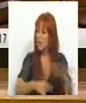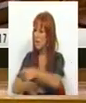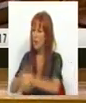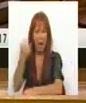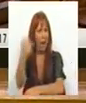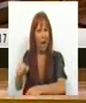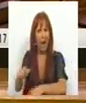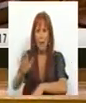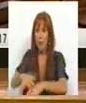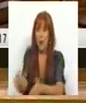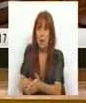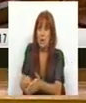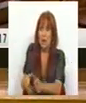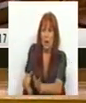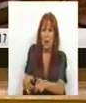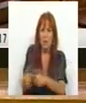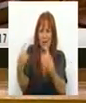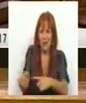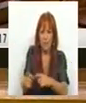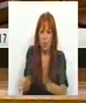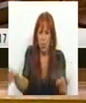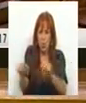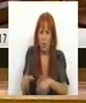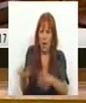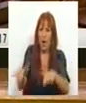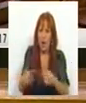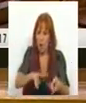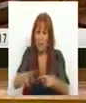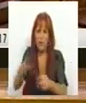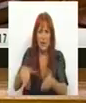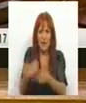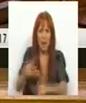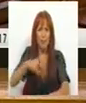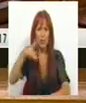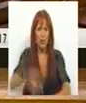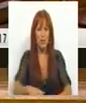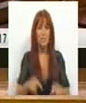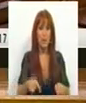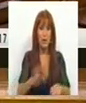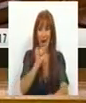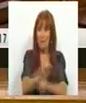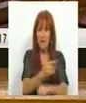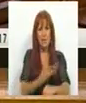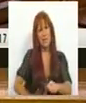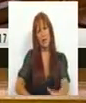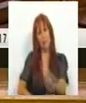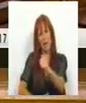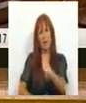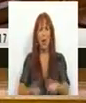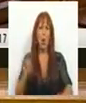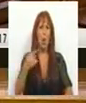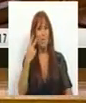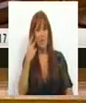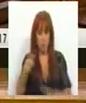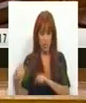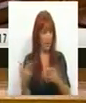a negação sobre a necessidade de termos um novo fogo reformista para Portugal. E está preso ao passado, como se